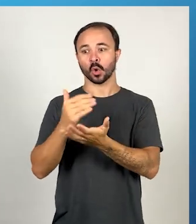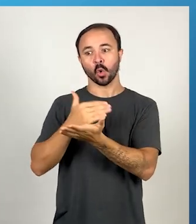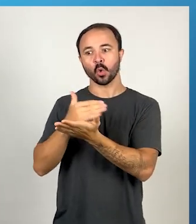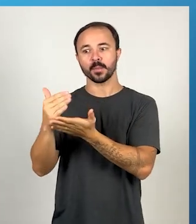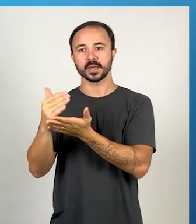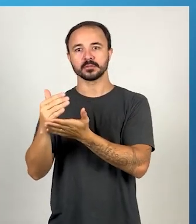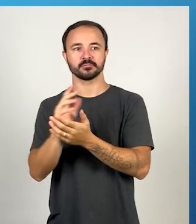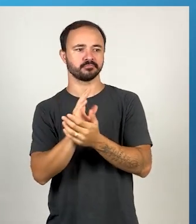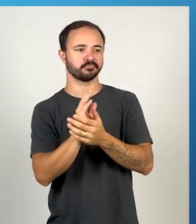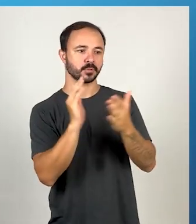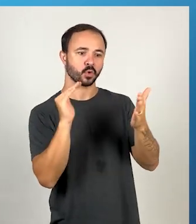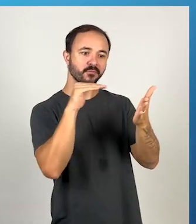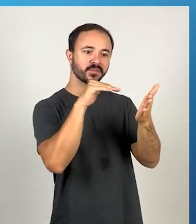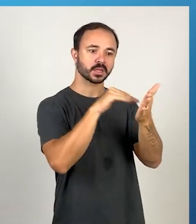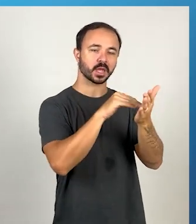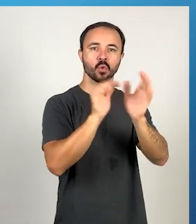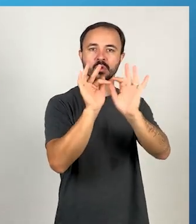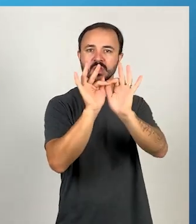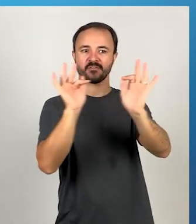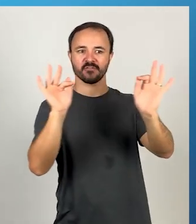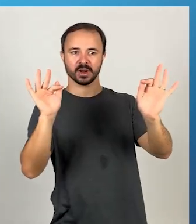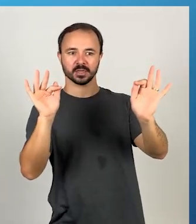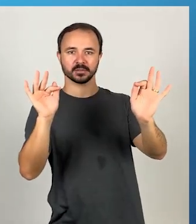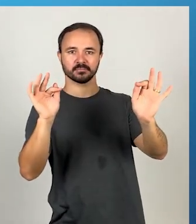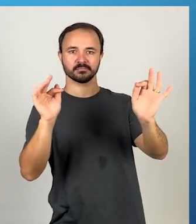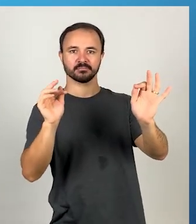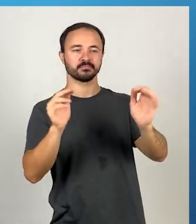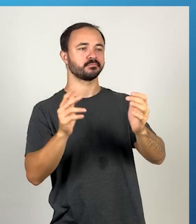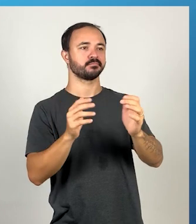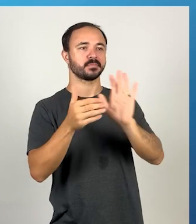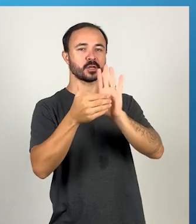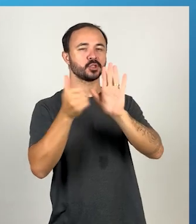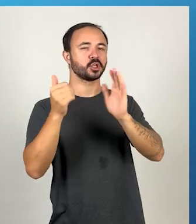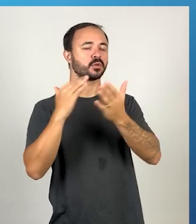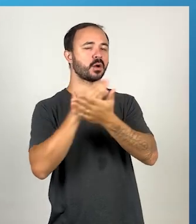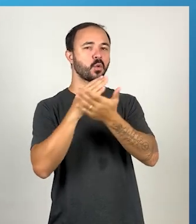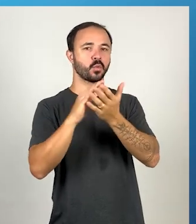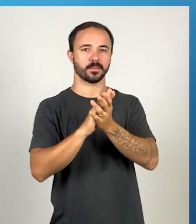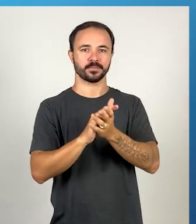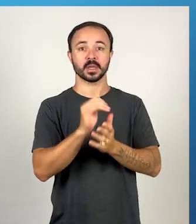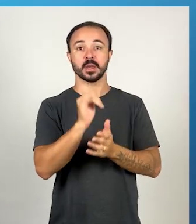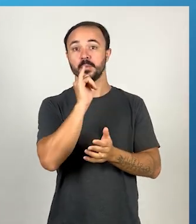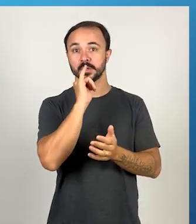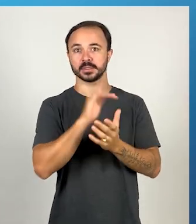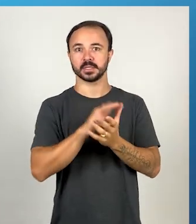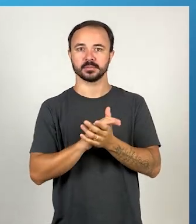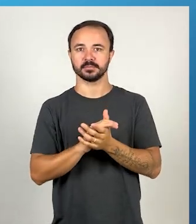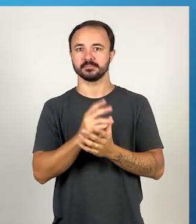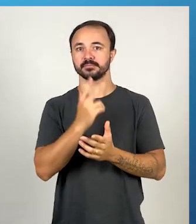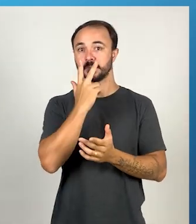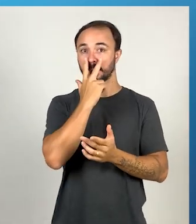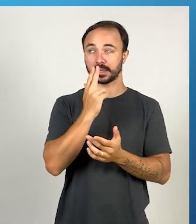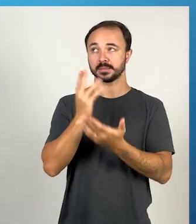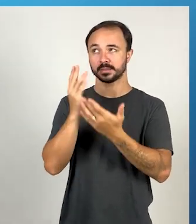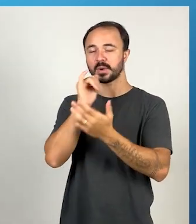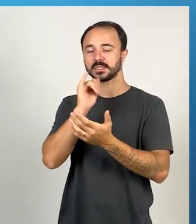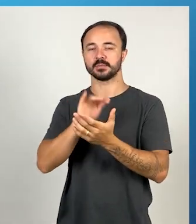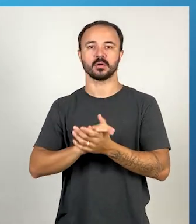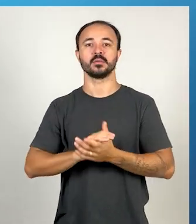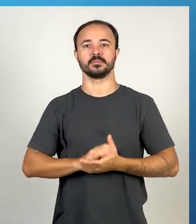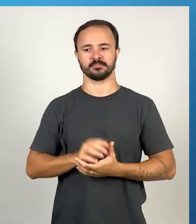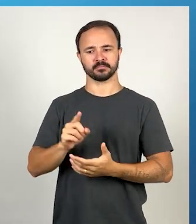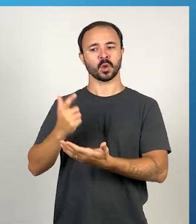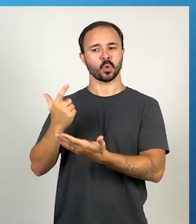final. No entanto, isso não causa incompreensão. Por exemplo, o livro, ele é muito interessante. O termo